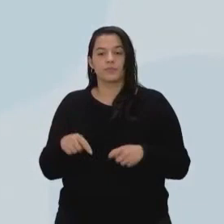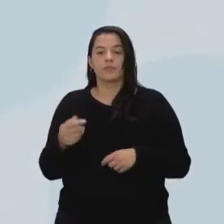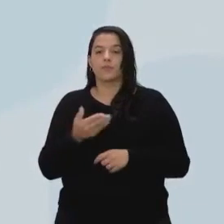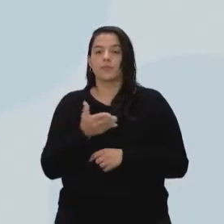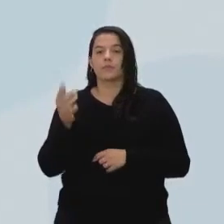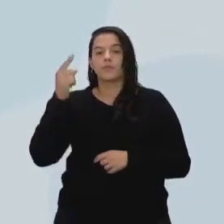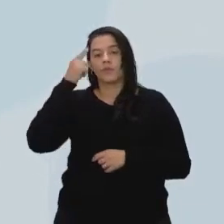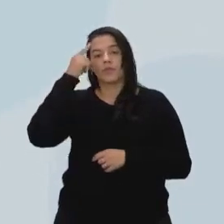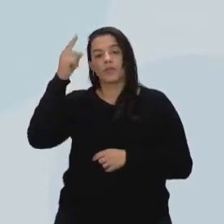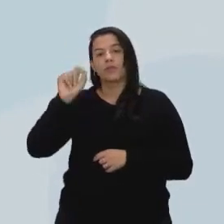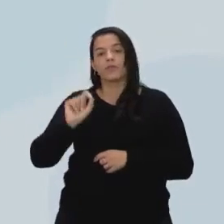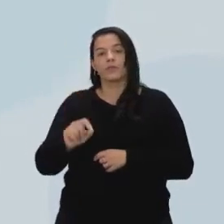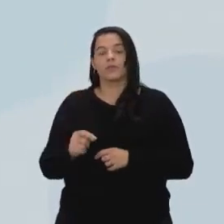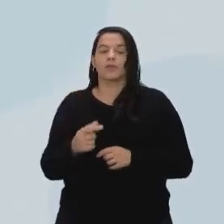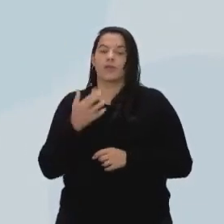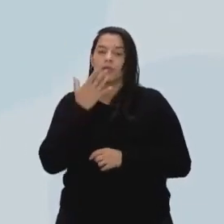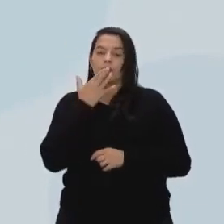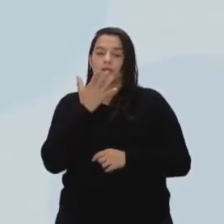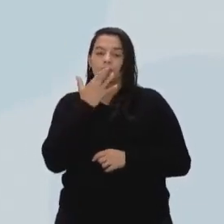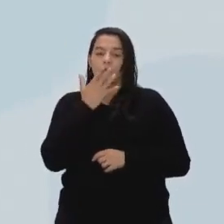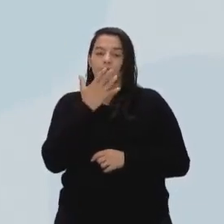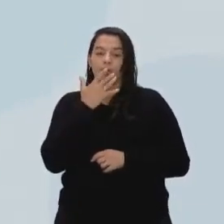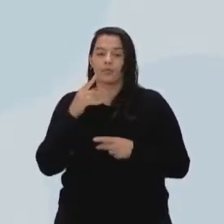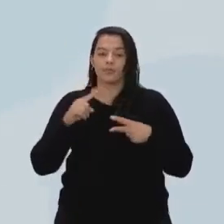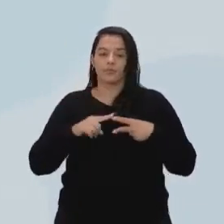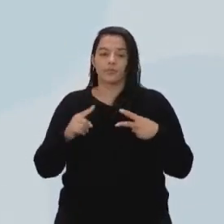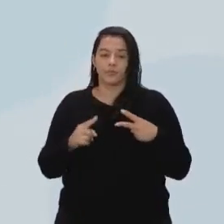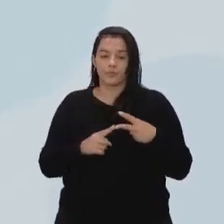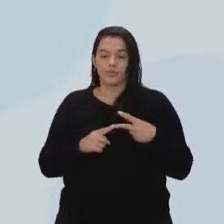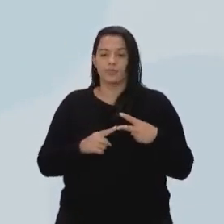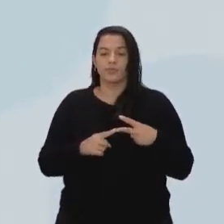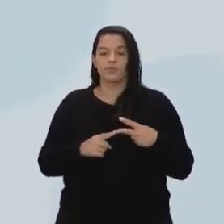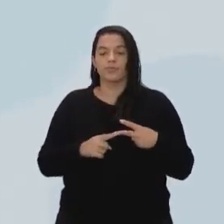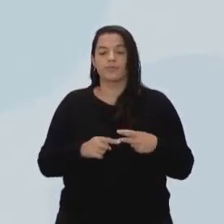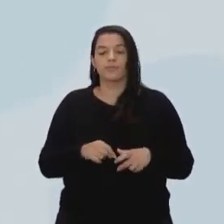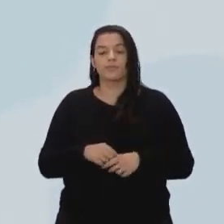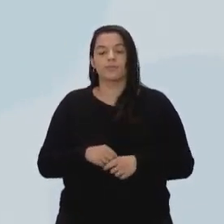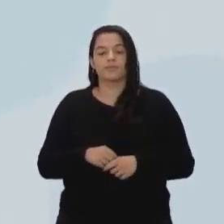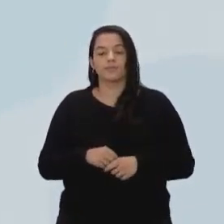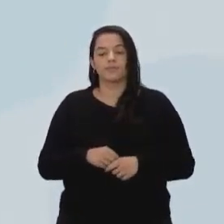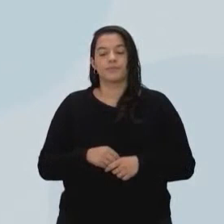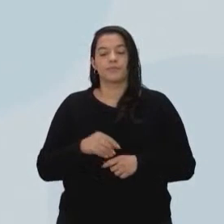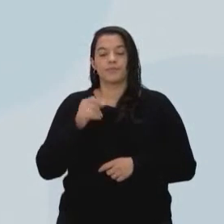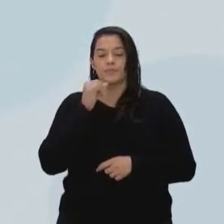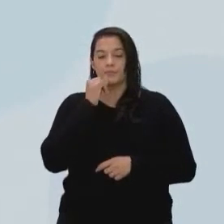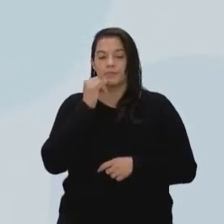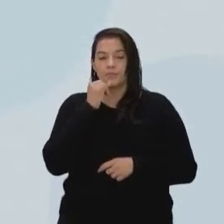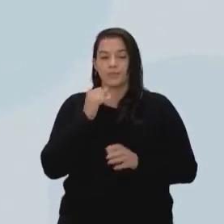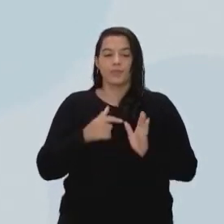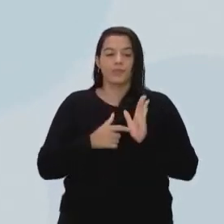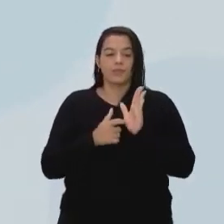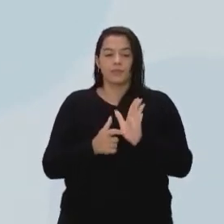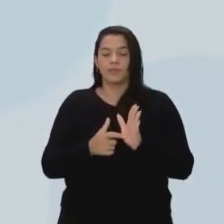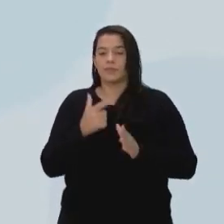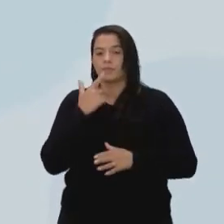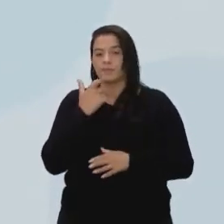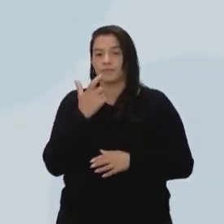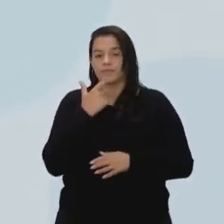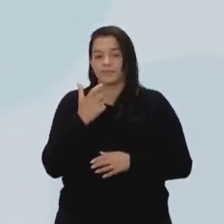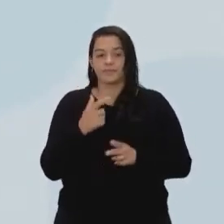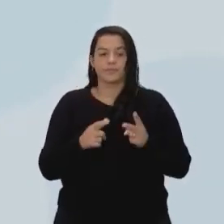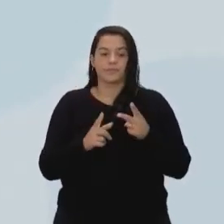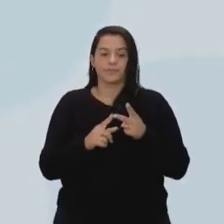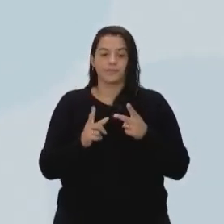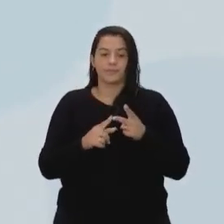ter uma ideia, ele mostrou de duas cores aqui, né? Então, o modelo aqui, ele mostra a cor vermelha e a